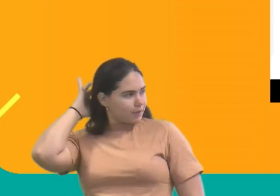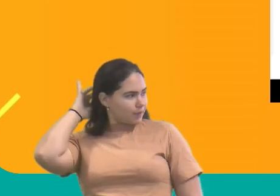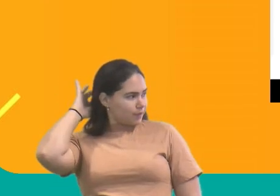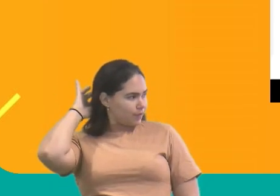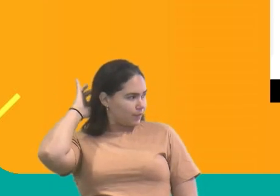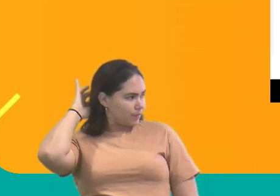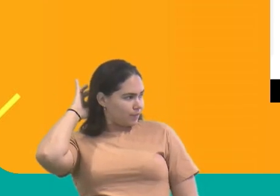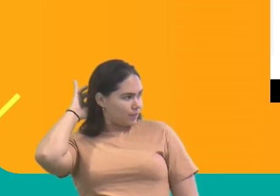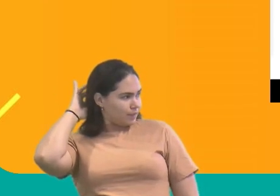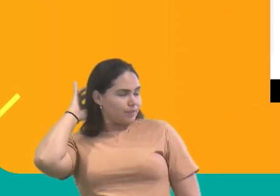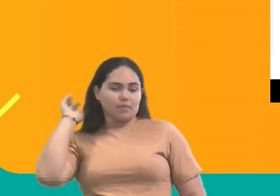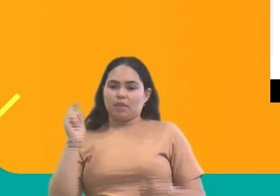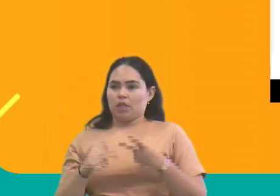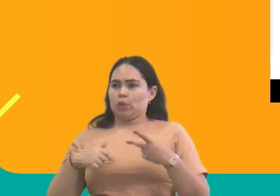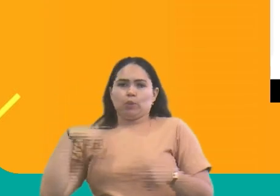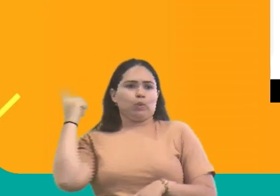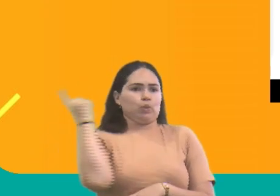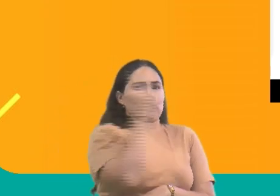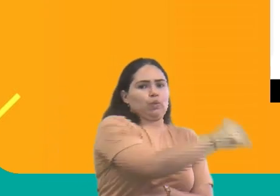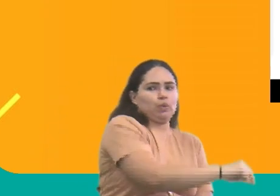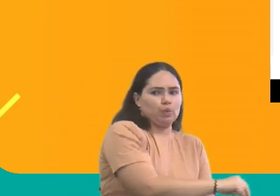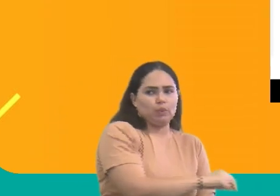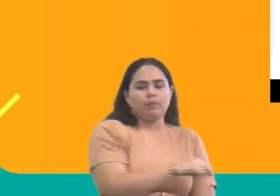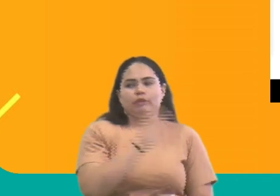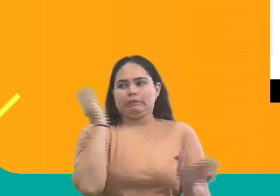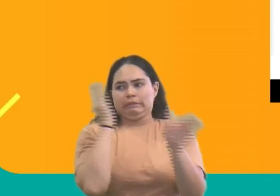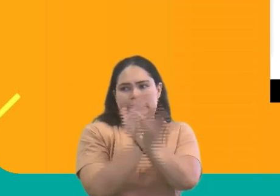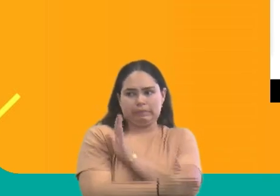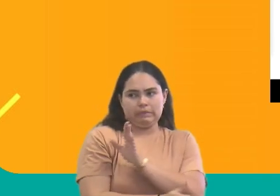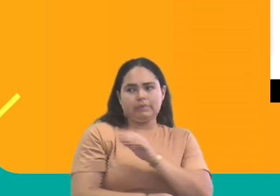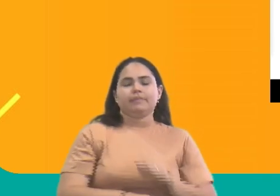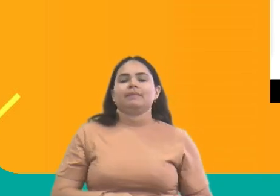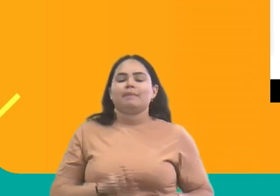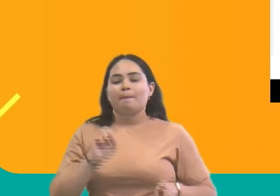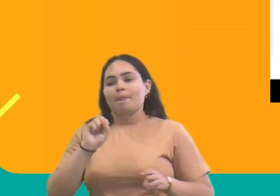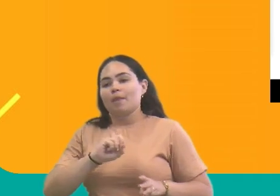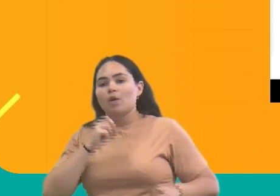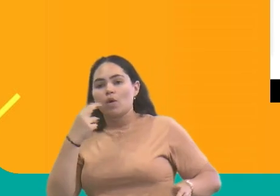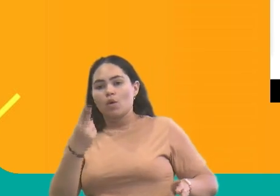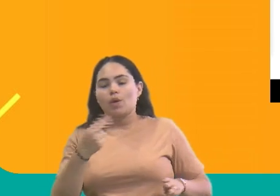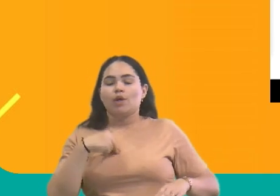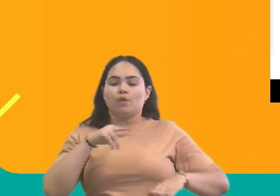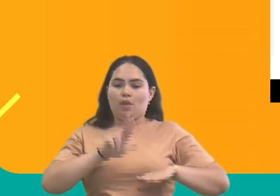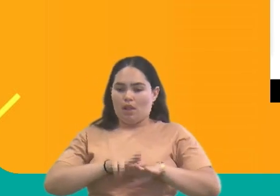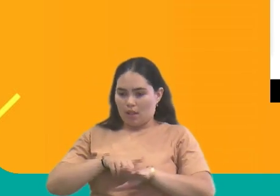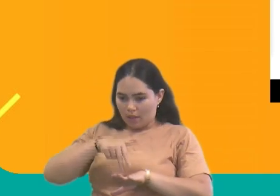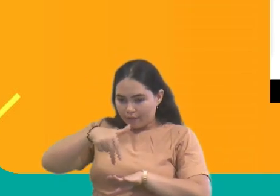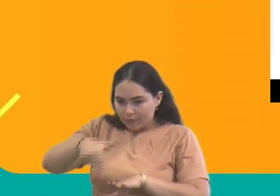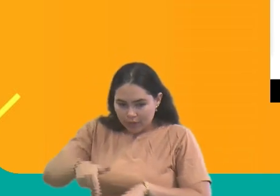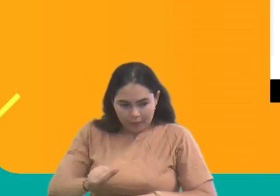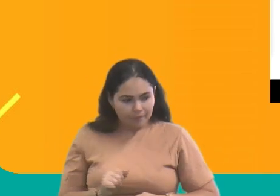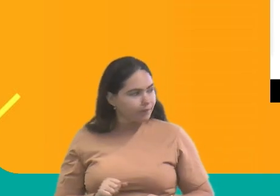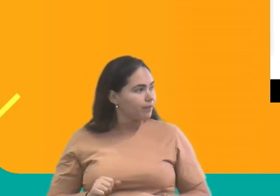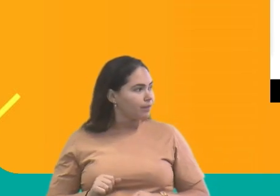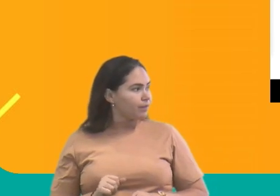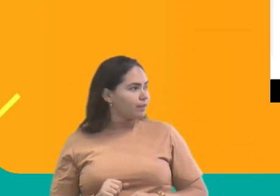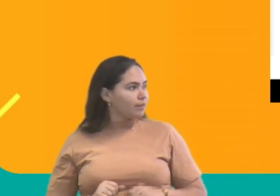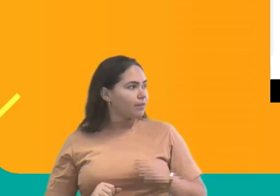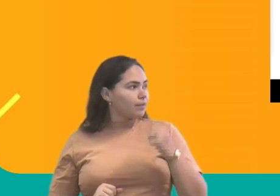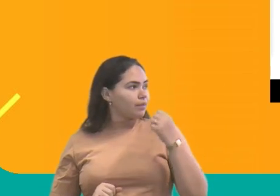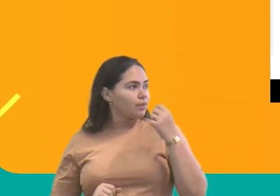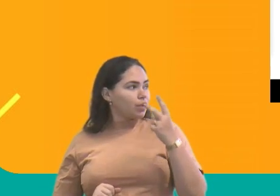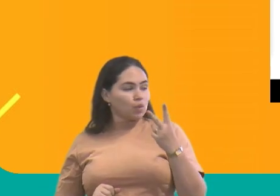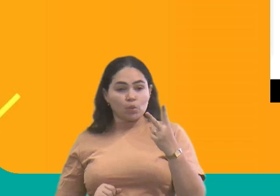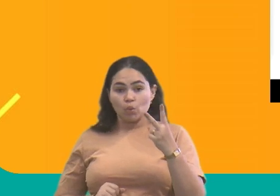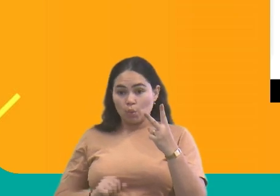para a barata e ir-se embora para a sala. Ou você pode se levantar, pegar duas chinelas, já